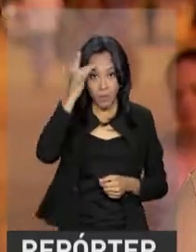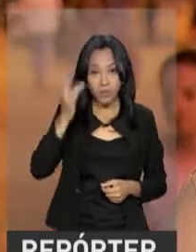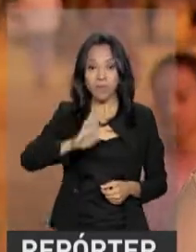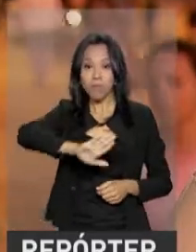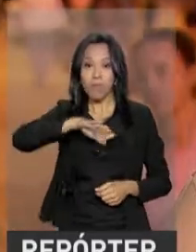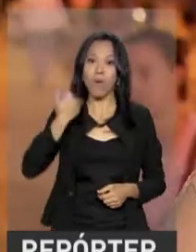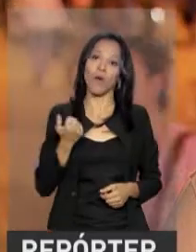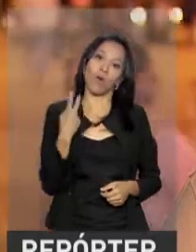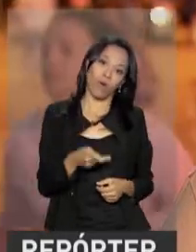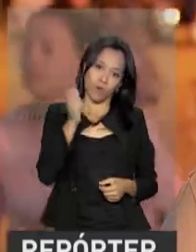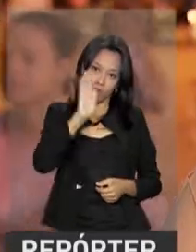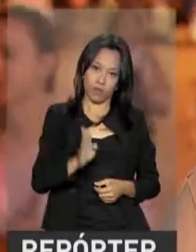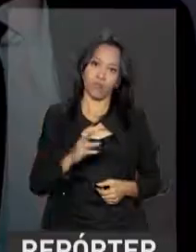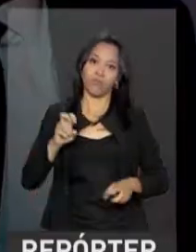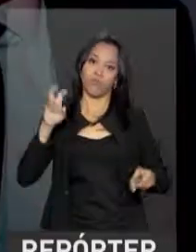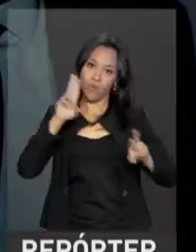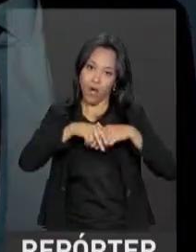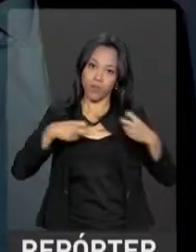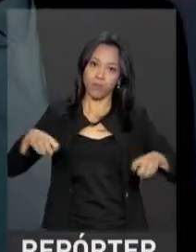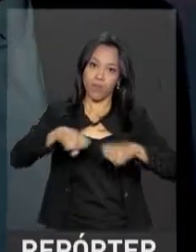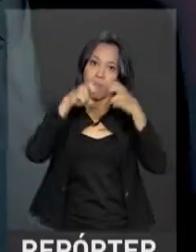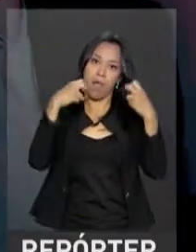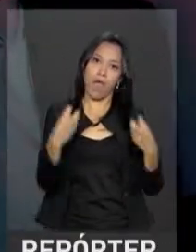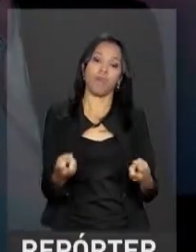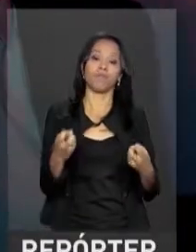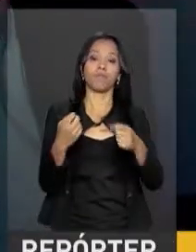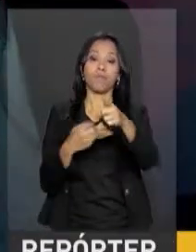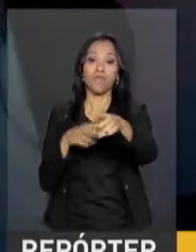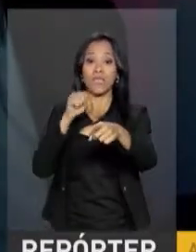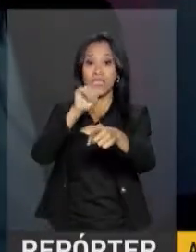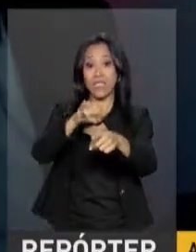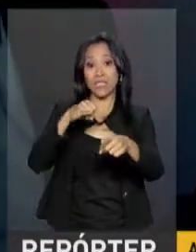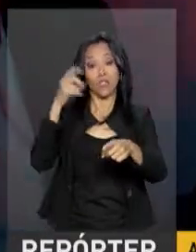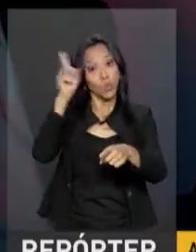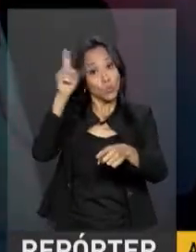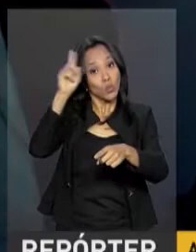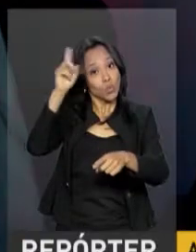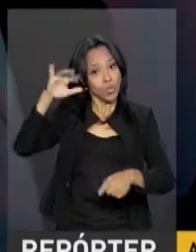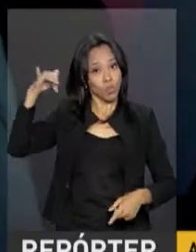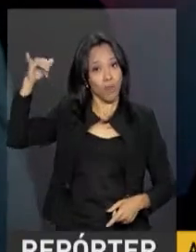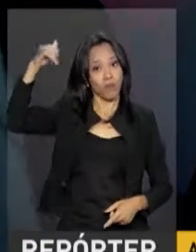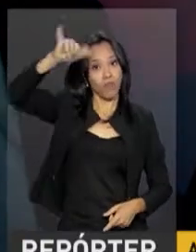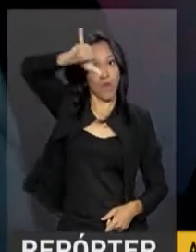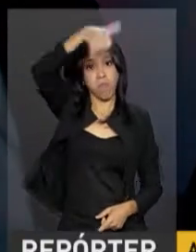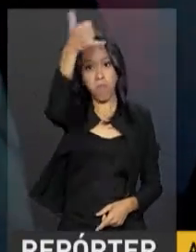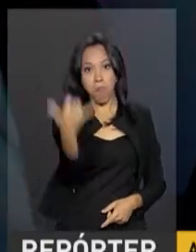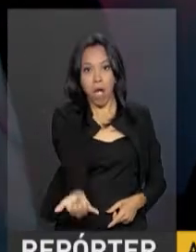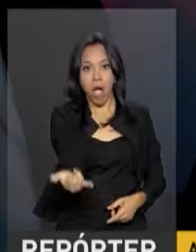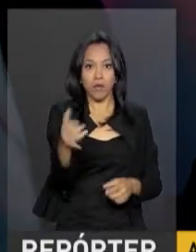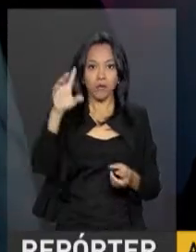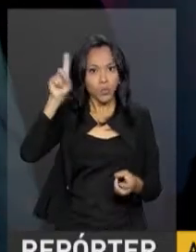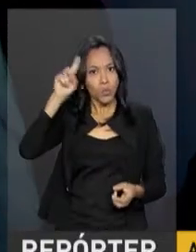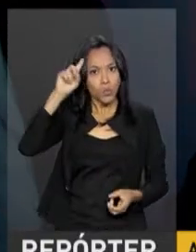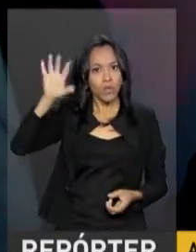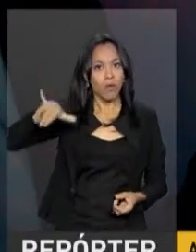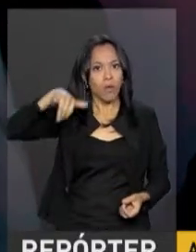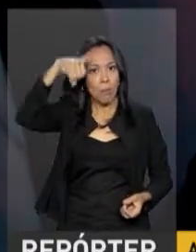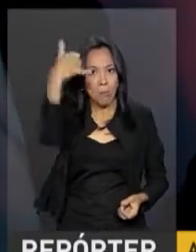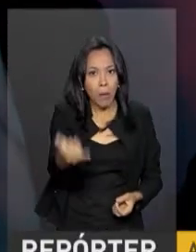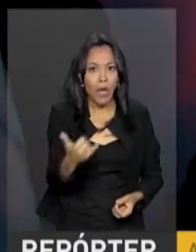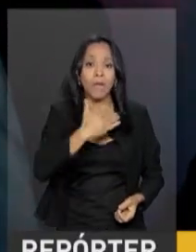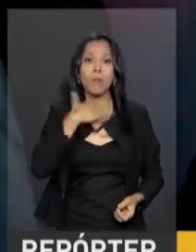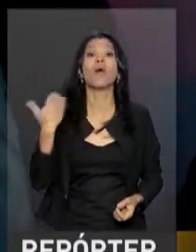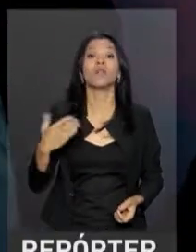morrem anualmente no trânsito. Se todos os dias um avião de médio porte fosse acidentado, ele pudesse cair e